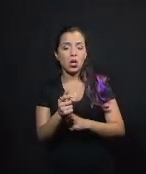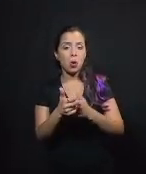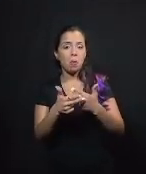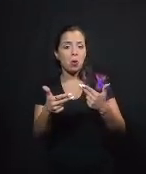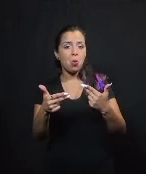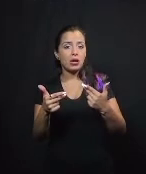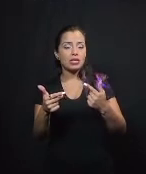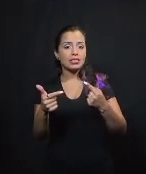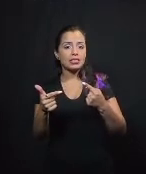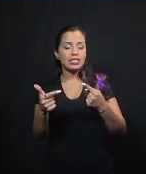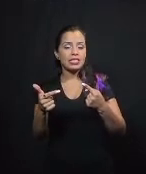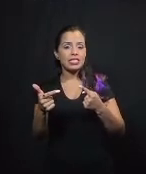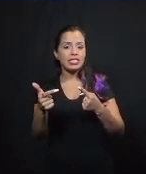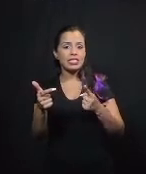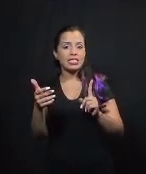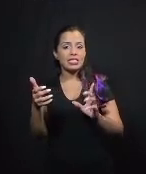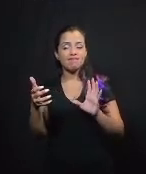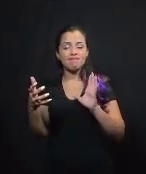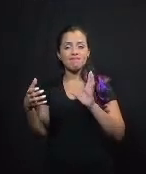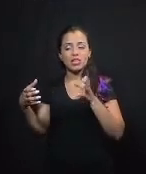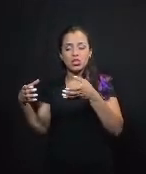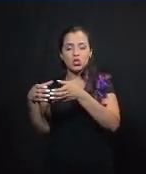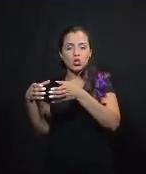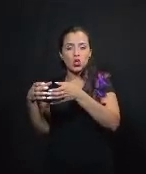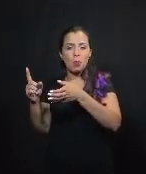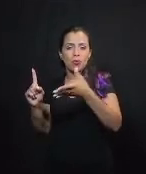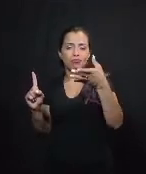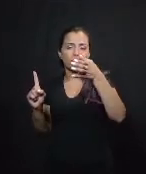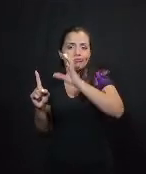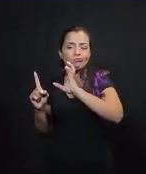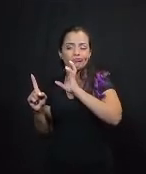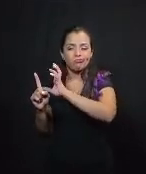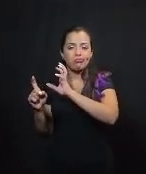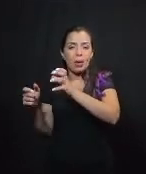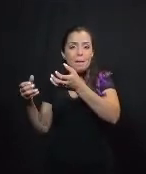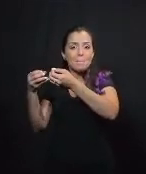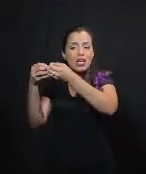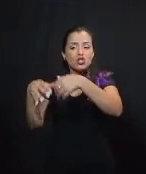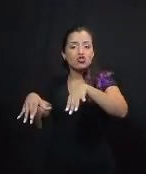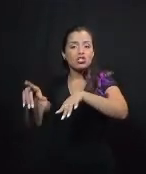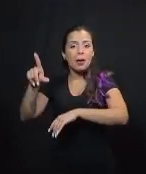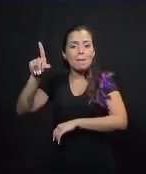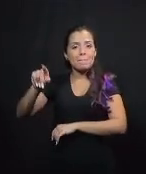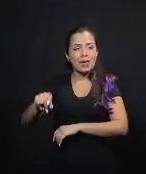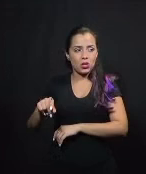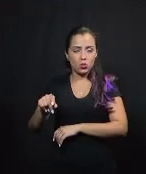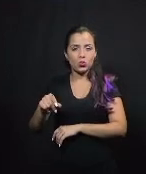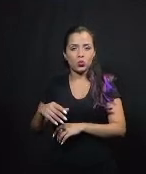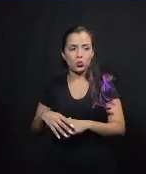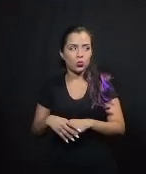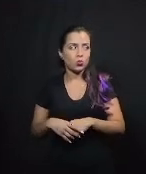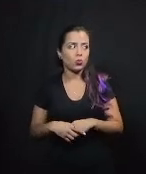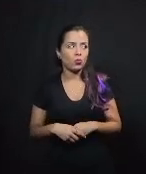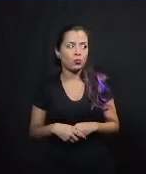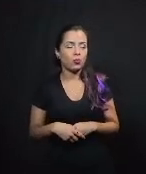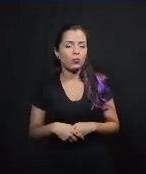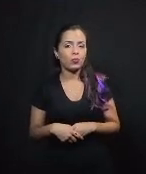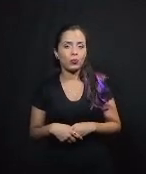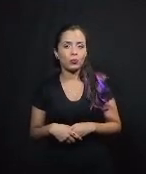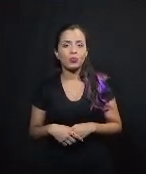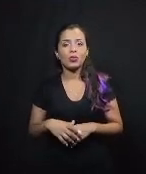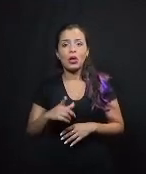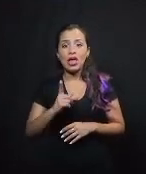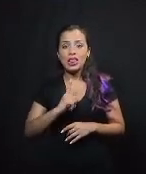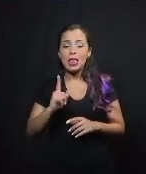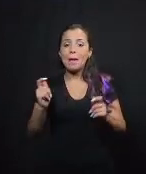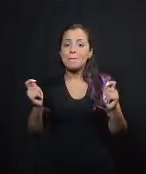atinge minimamente os seus interesses do ponto de vista, por exemplo, tributário. Quer dizer, você tem muita